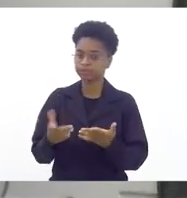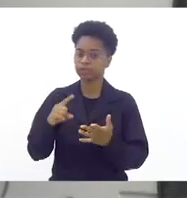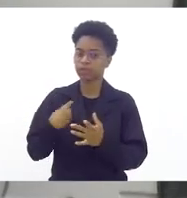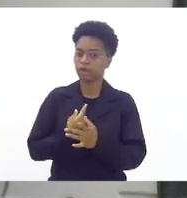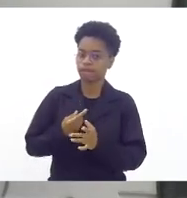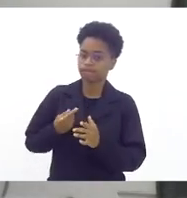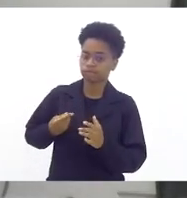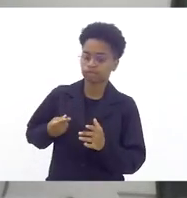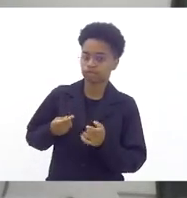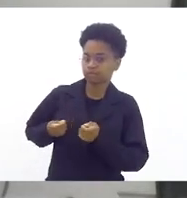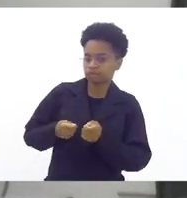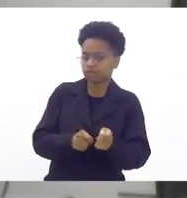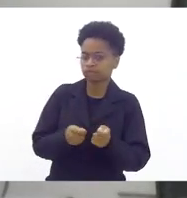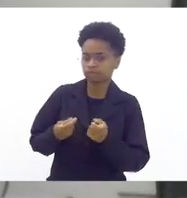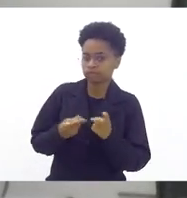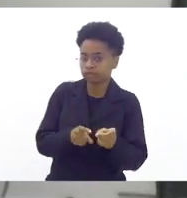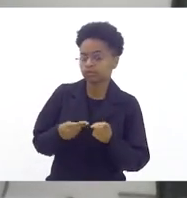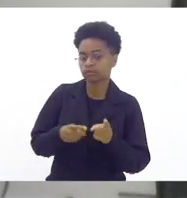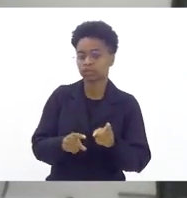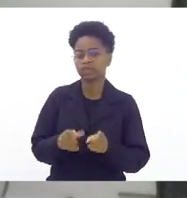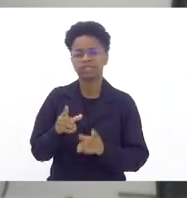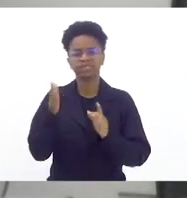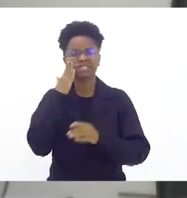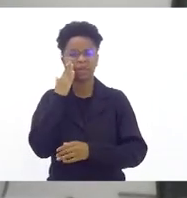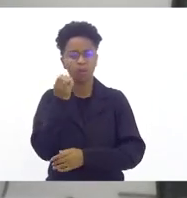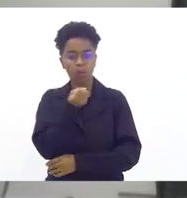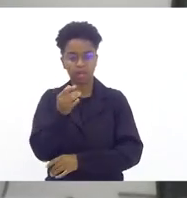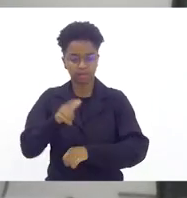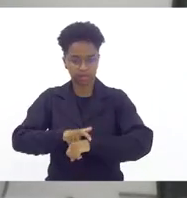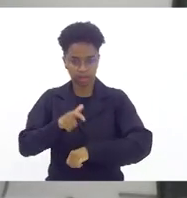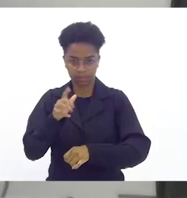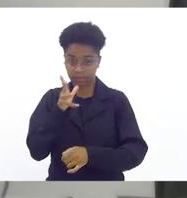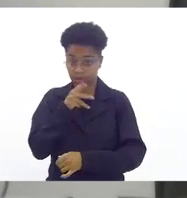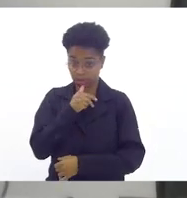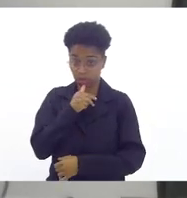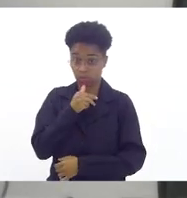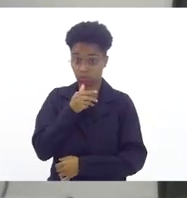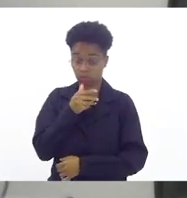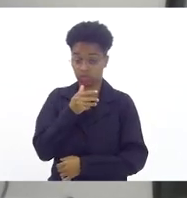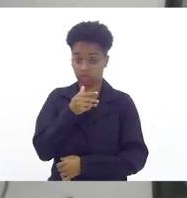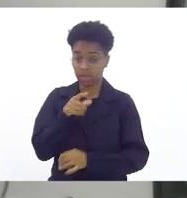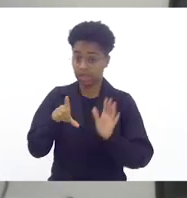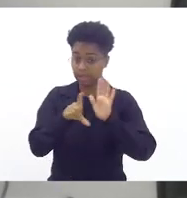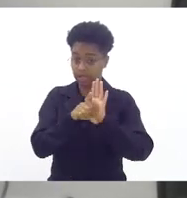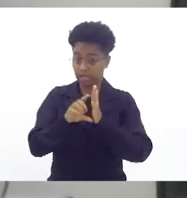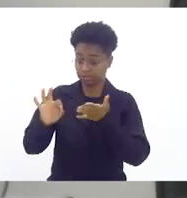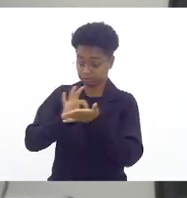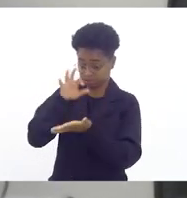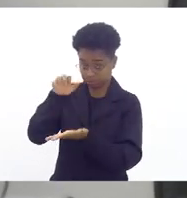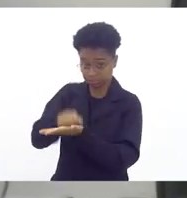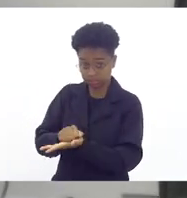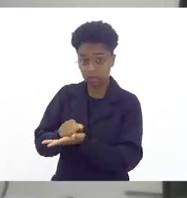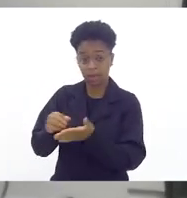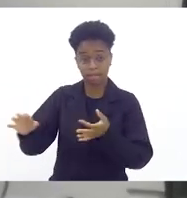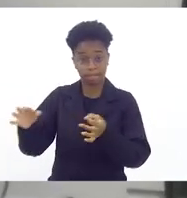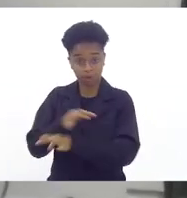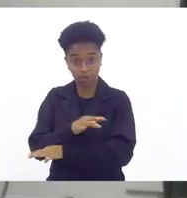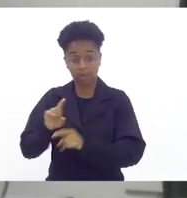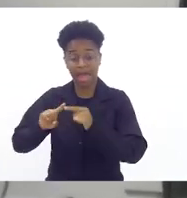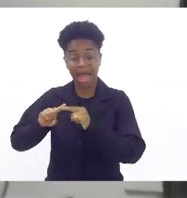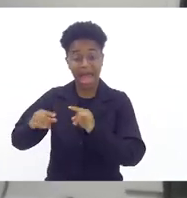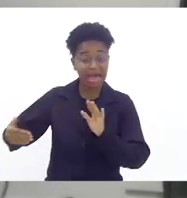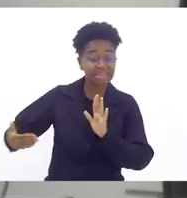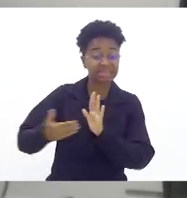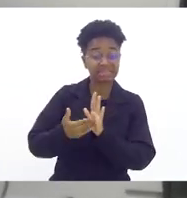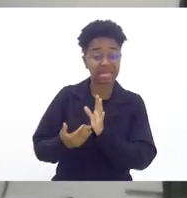cima. Sabe quantos anos levou da lei ser sancionada e da delegacia ser implantada?